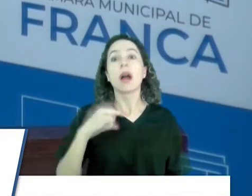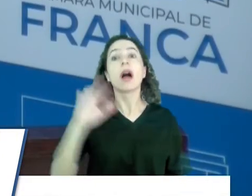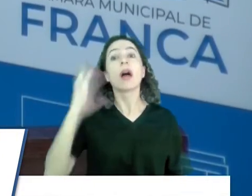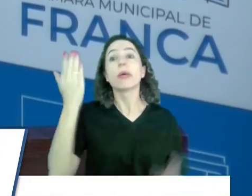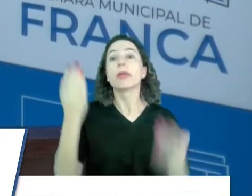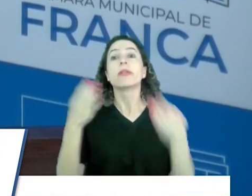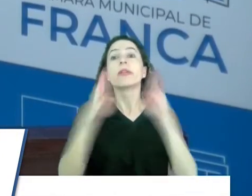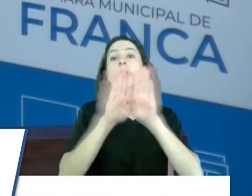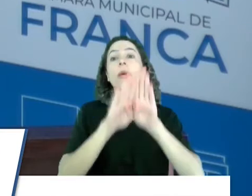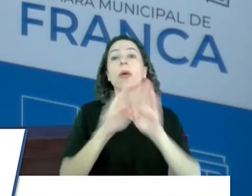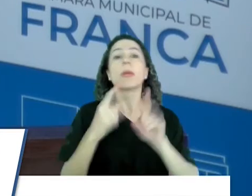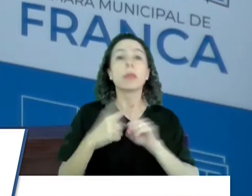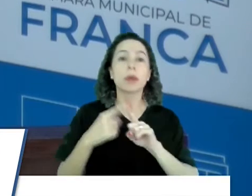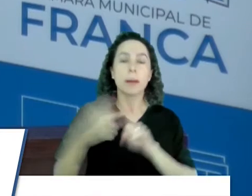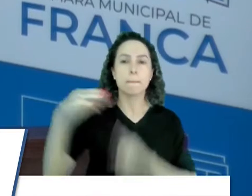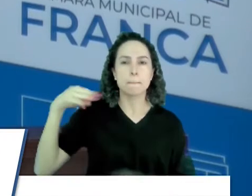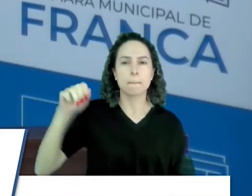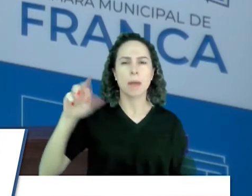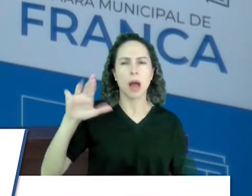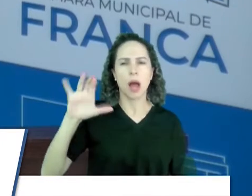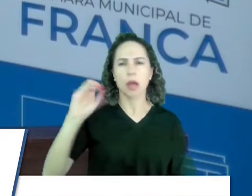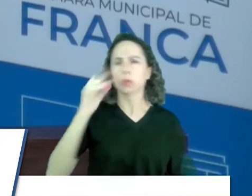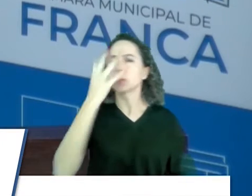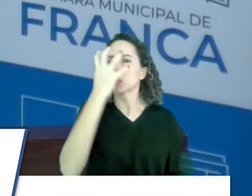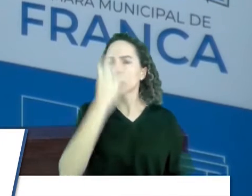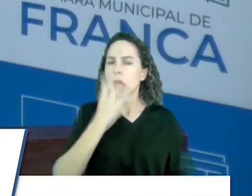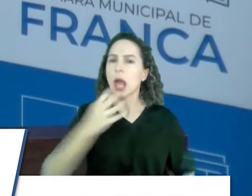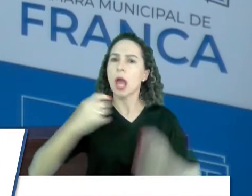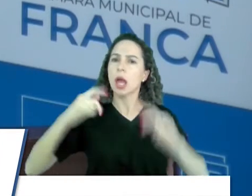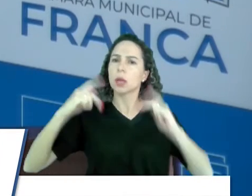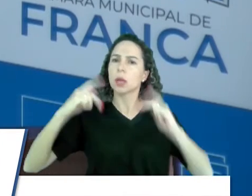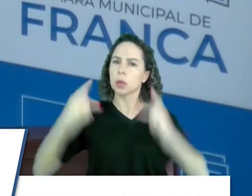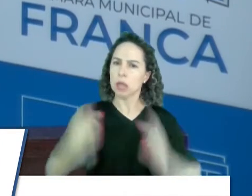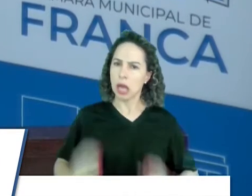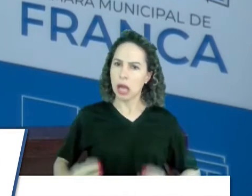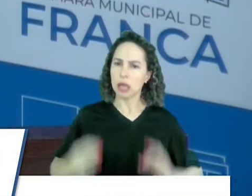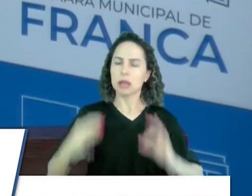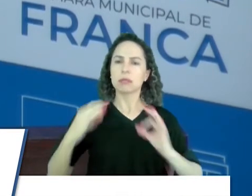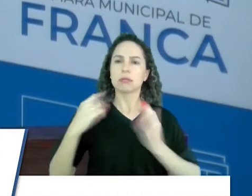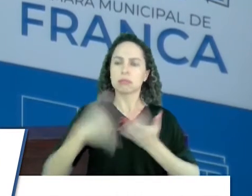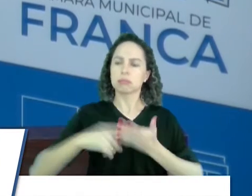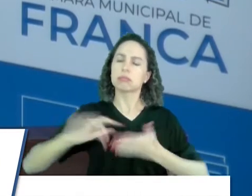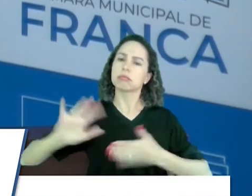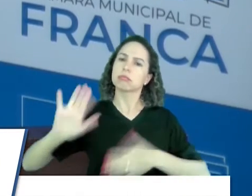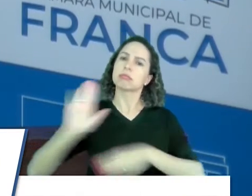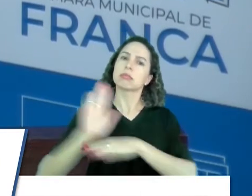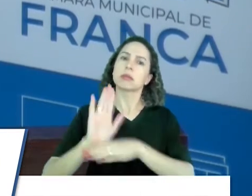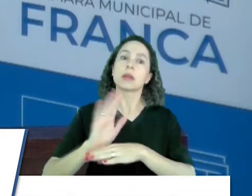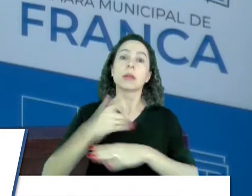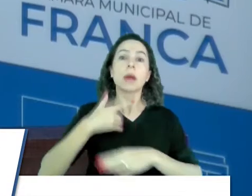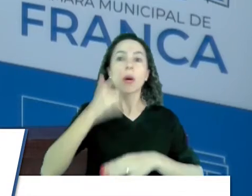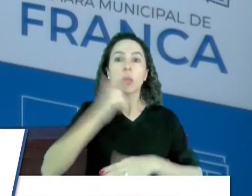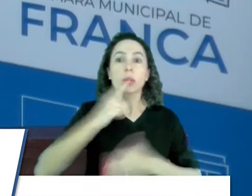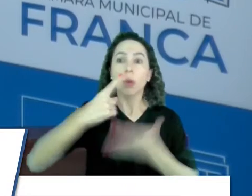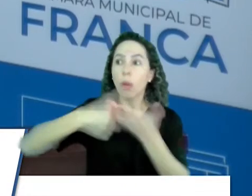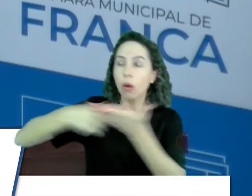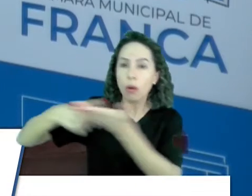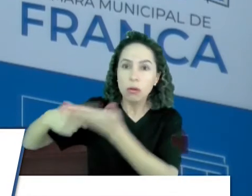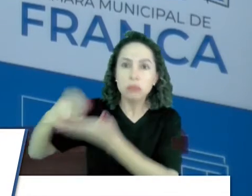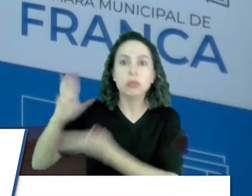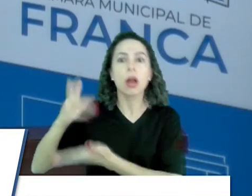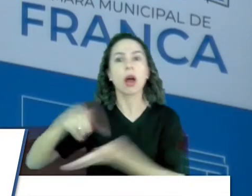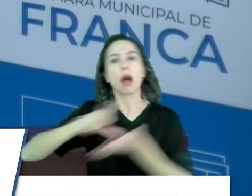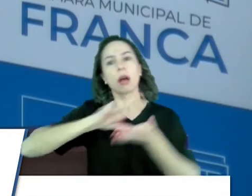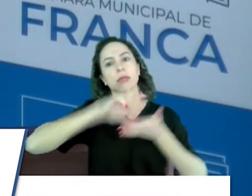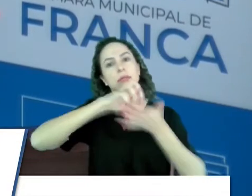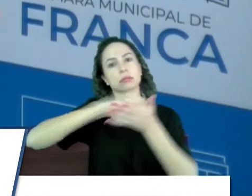o Mário é uma pessoa muito séria, honesta, comprometida com o que faz. Então, para honrar os compromissos já assumidos, ele